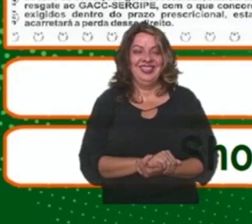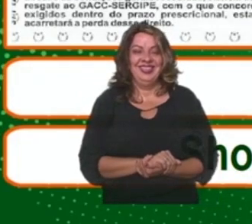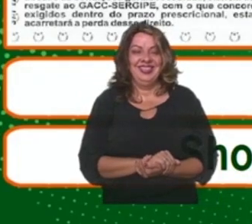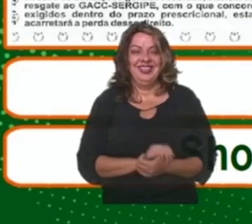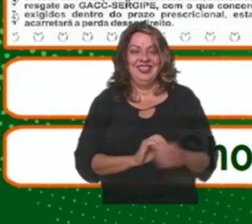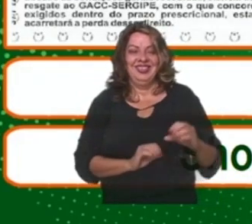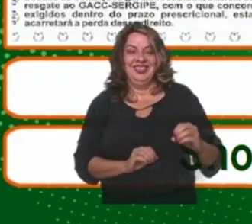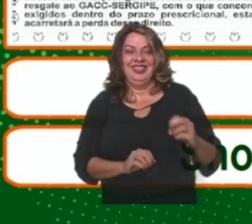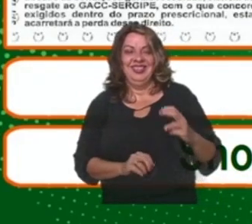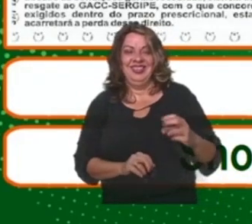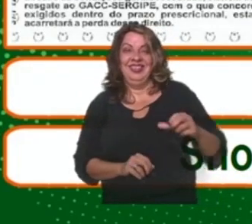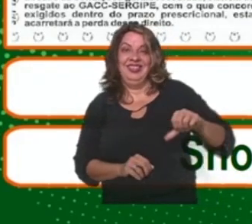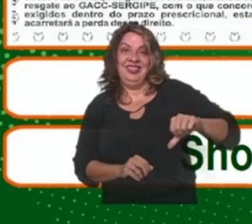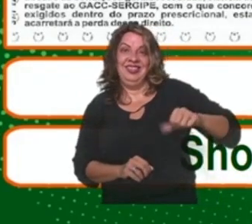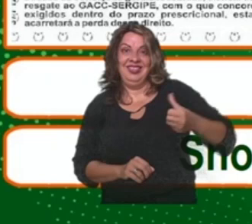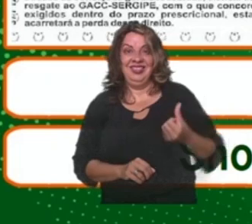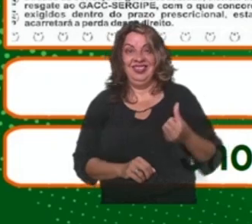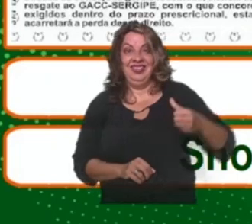R$500.